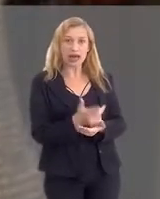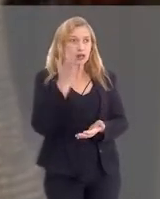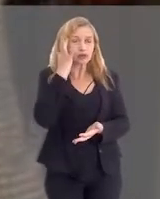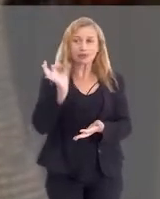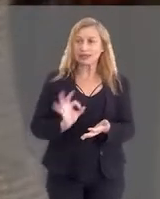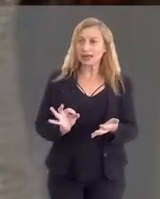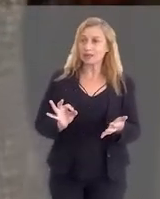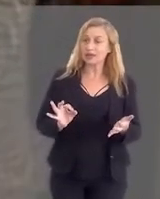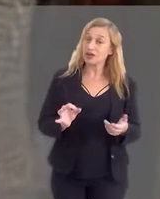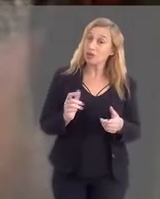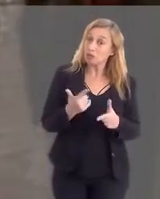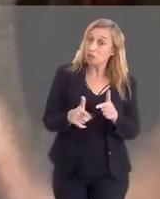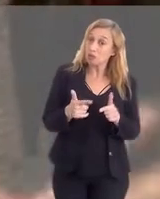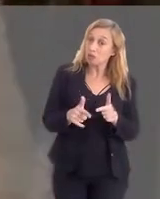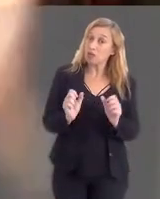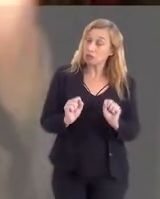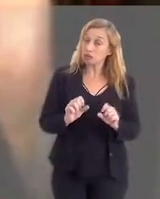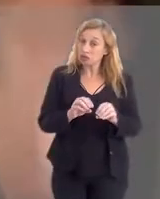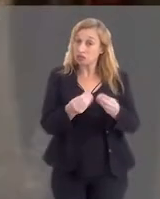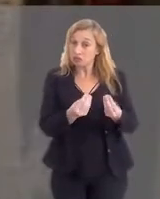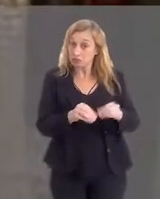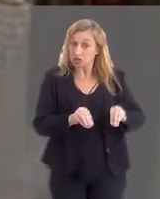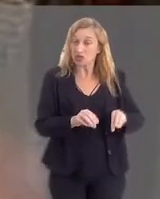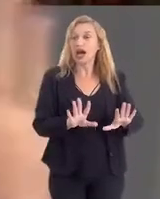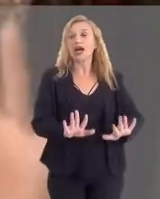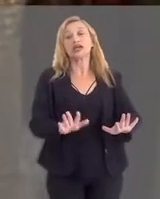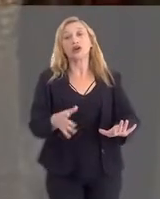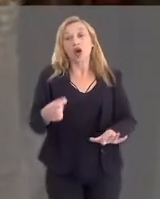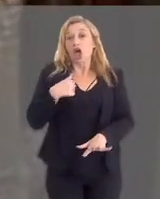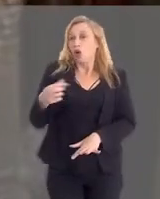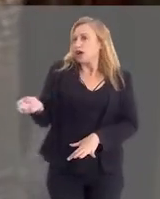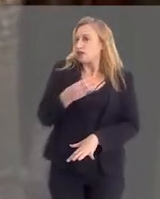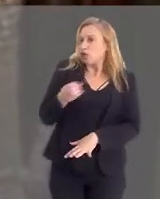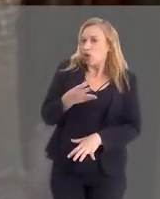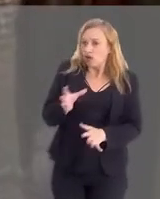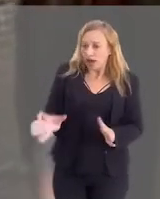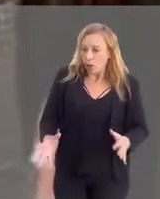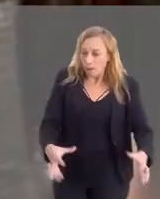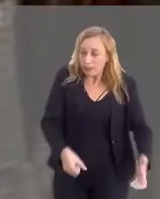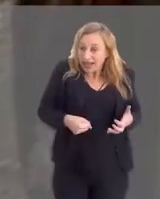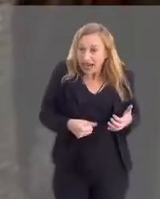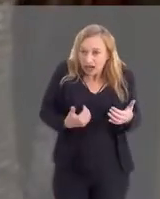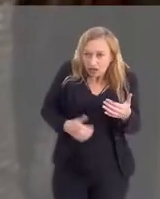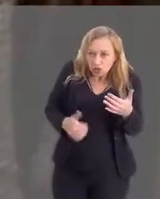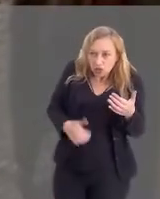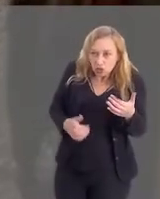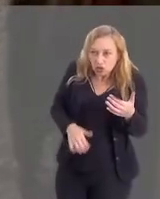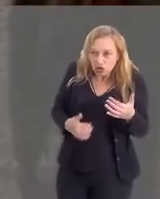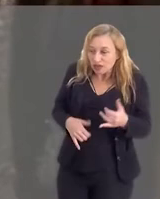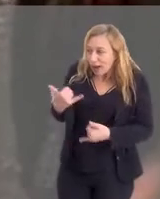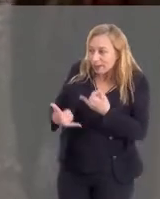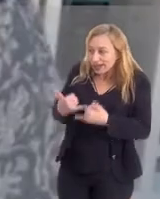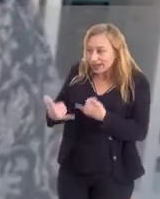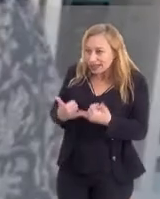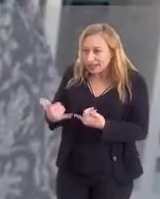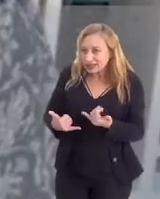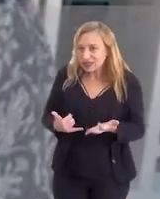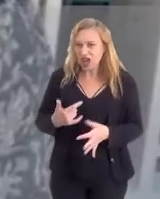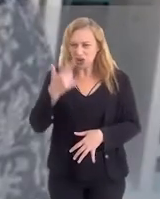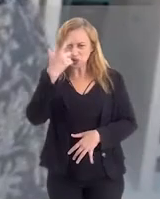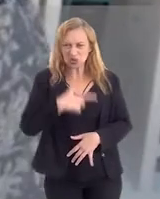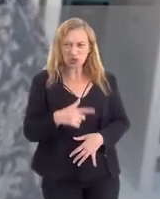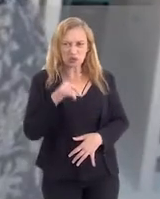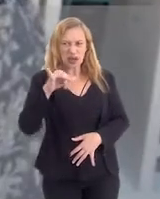e estava aprendendo, e eu não sabia que eu iria estragar. E era muito nova, então eu tocava ali escondido, ficava